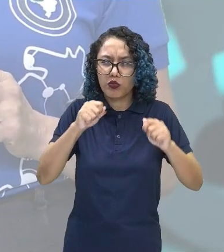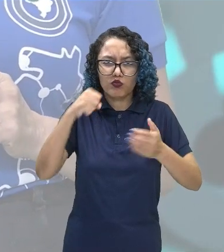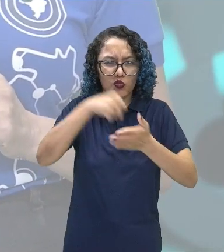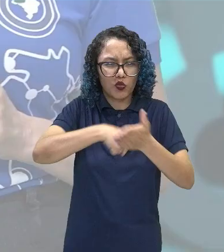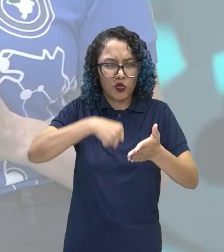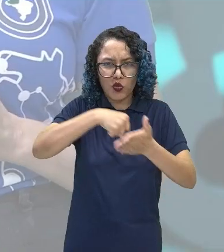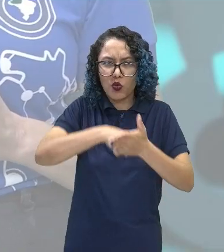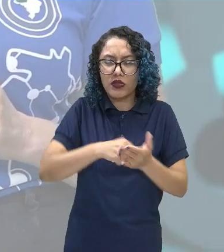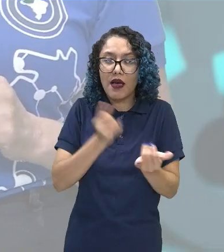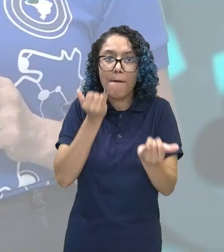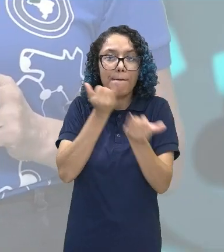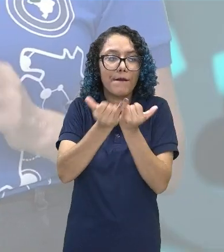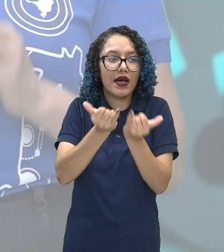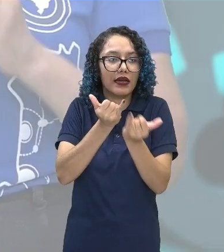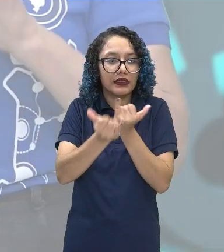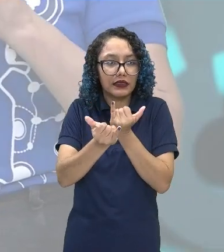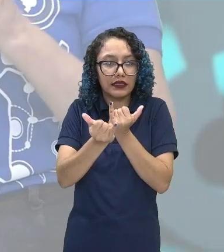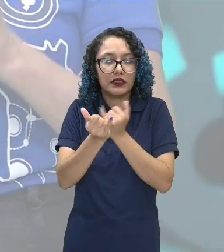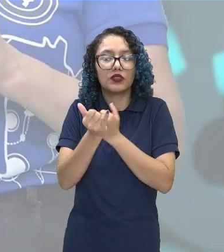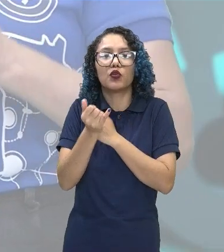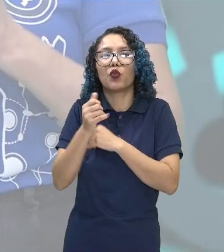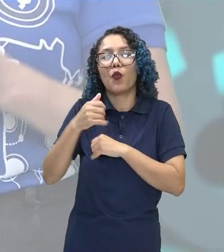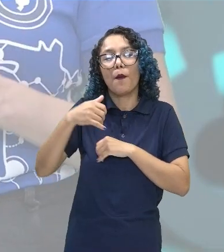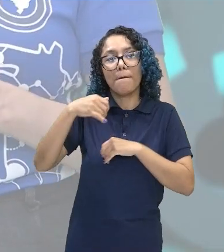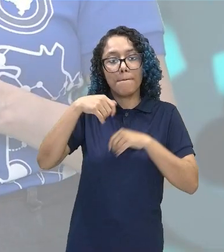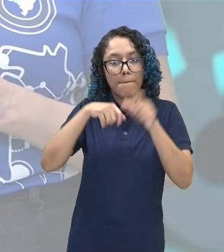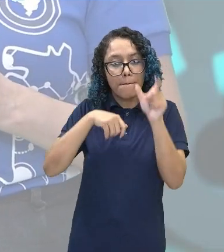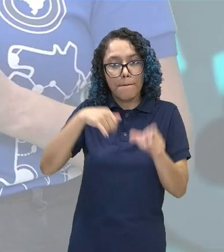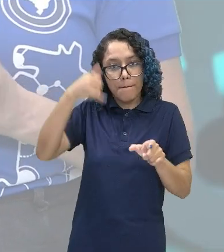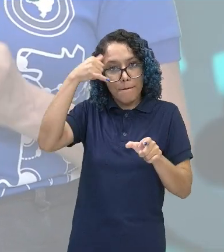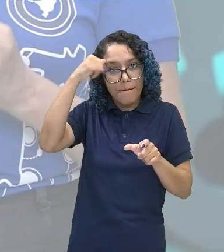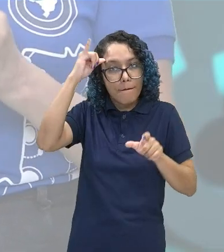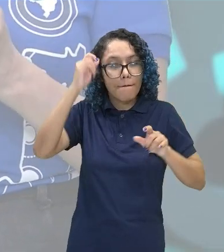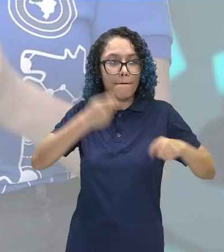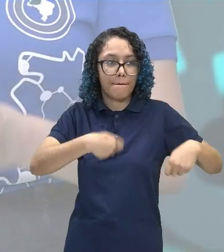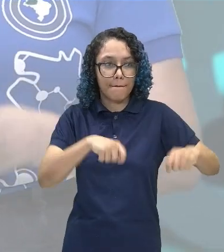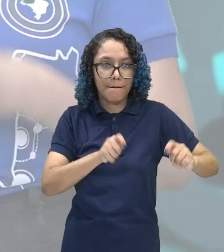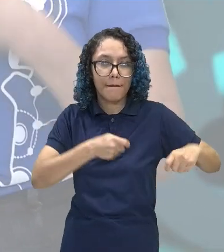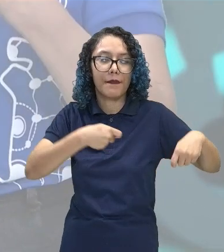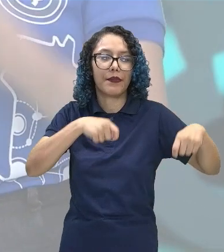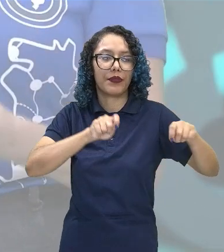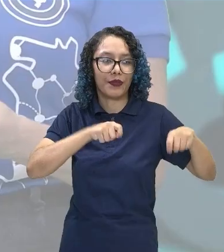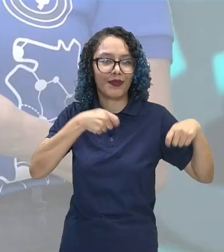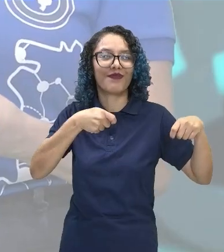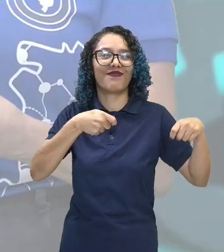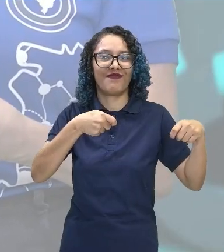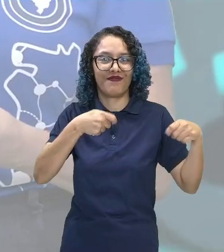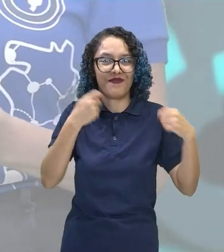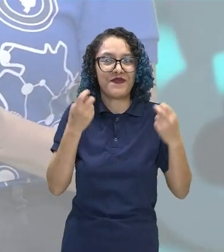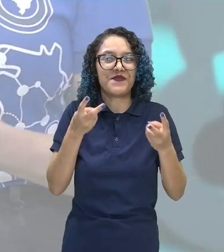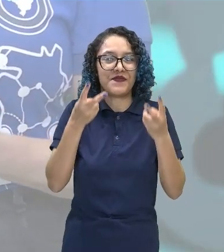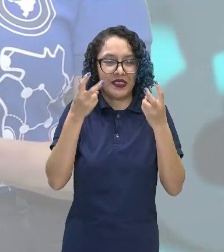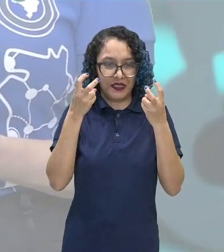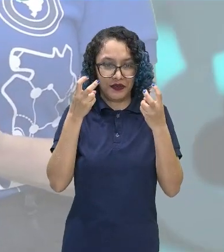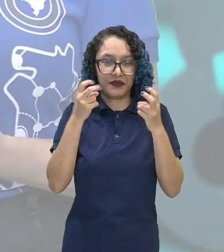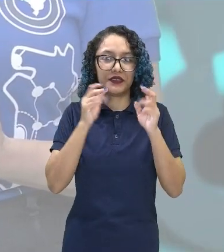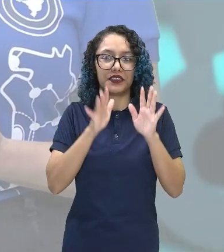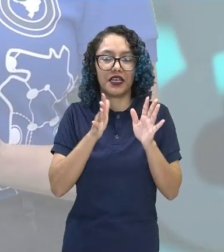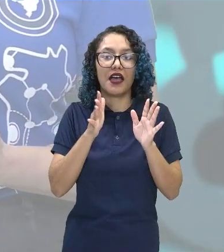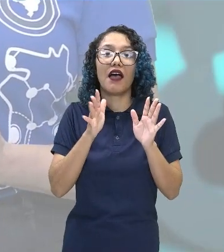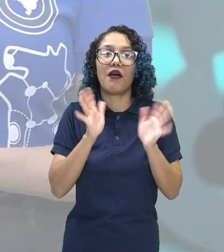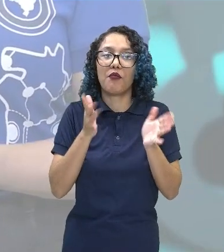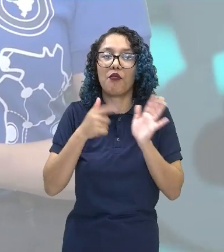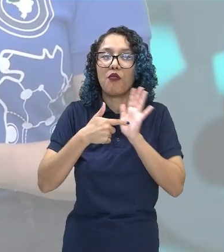Então, esse conectivo aí comparativo, feito um toureiro, né, já traz a ideia que se